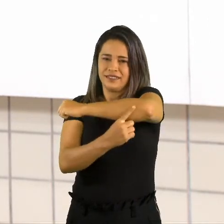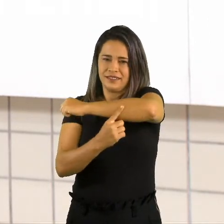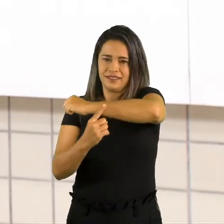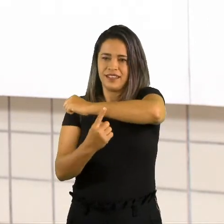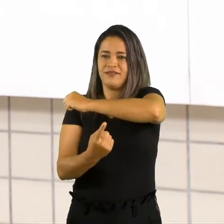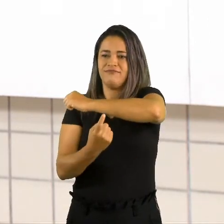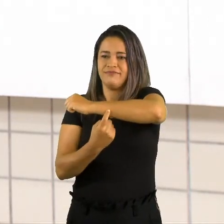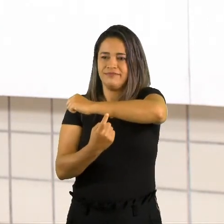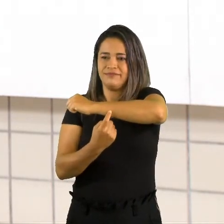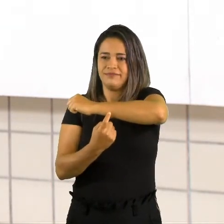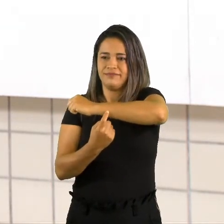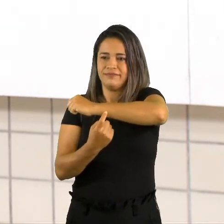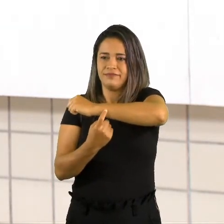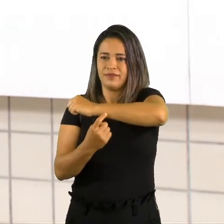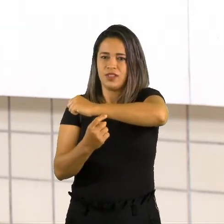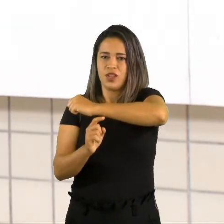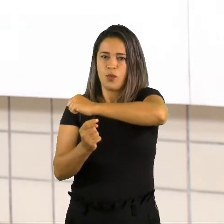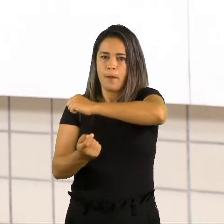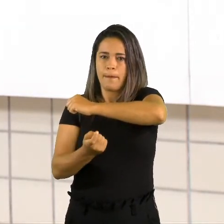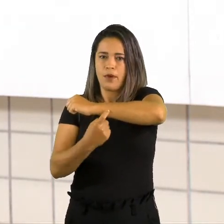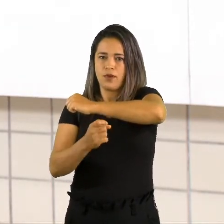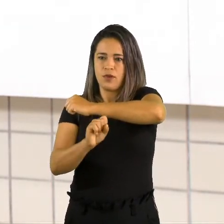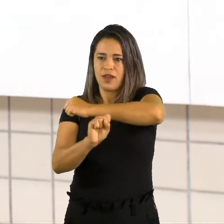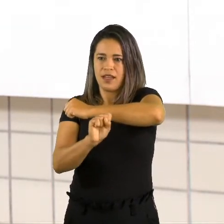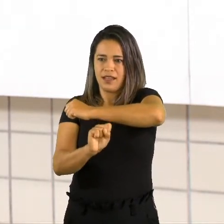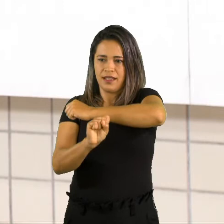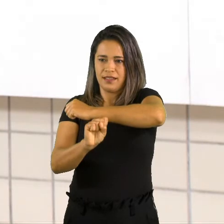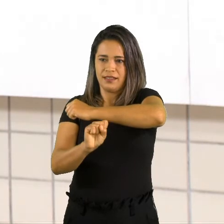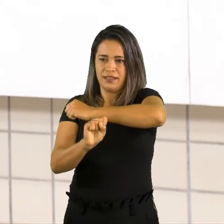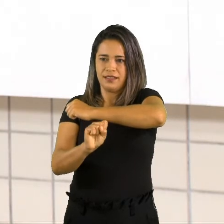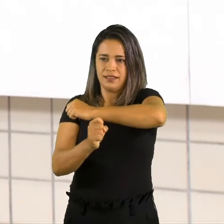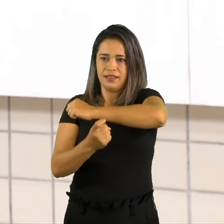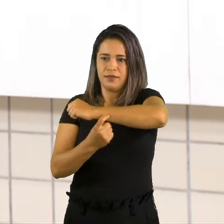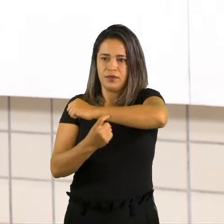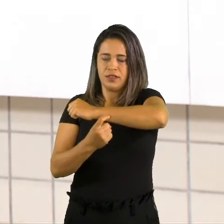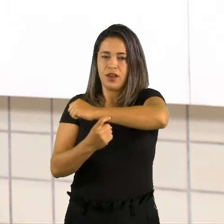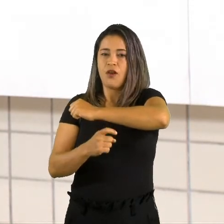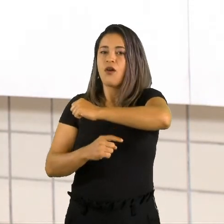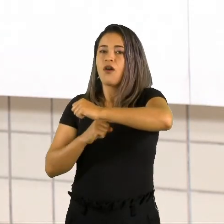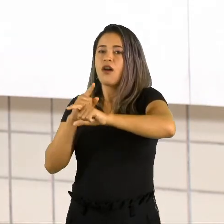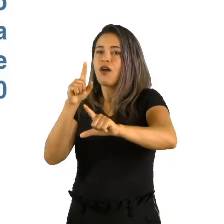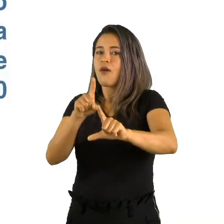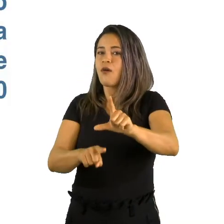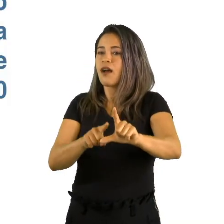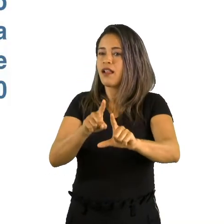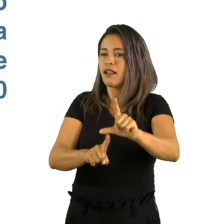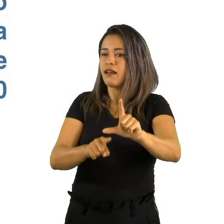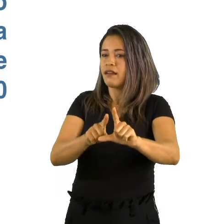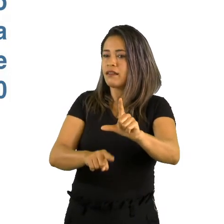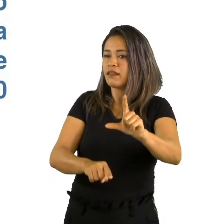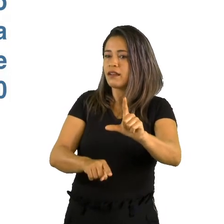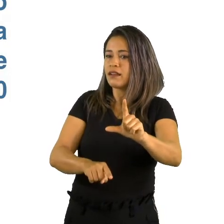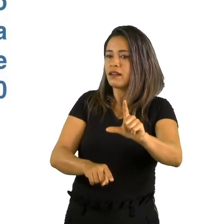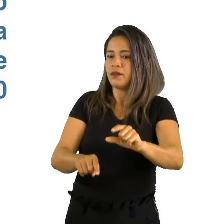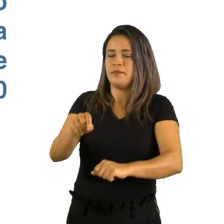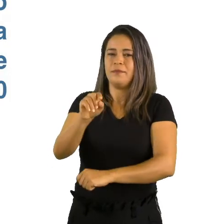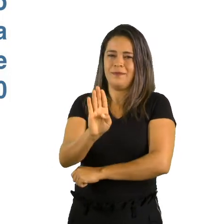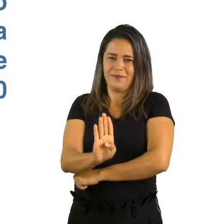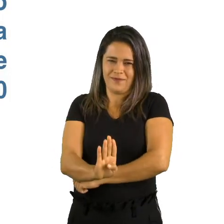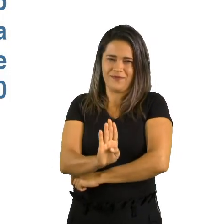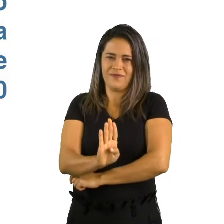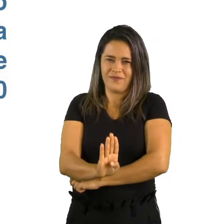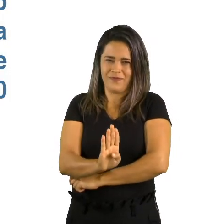pessoal. Ele está no ponto S. E o ponto S está na letra, olhando no slide, está na letra B.